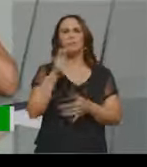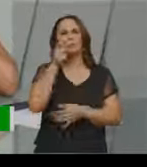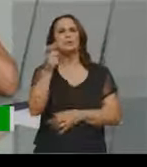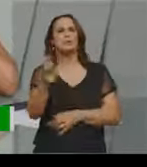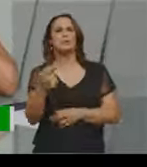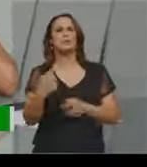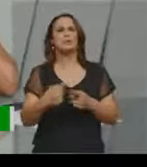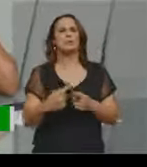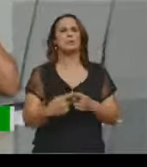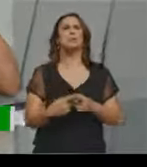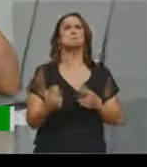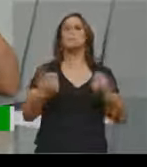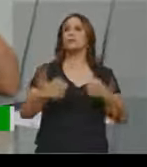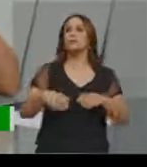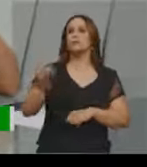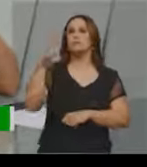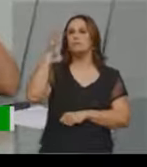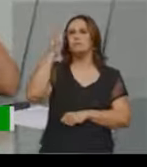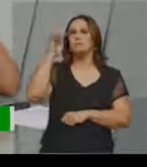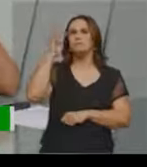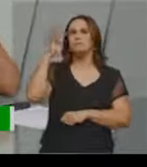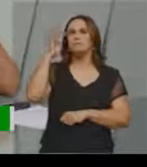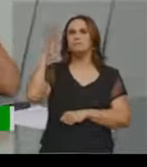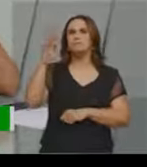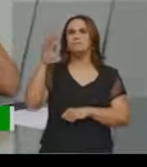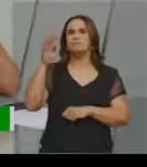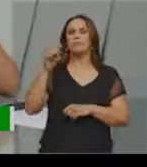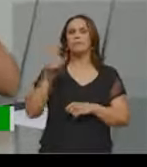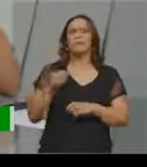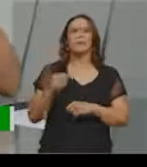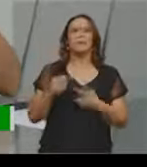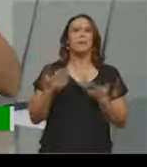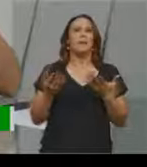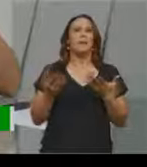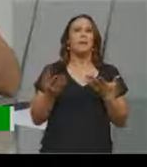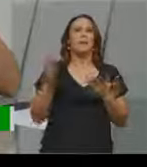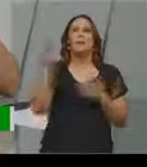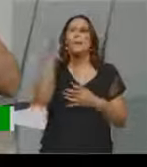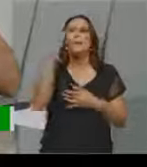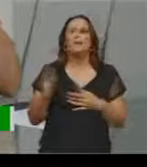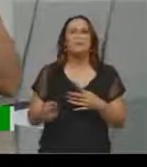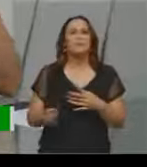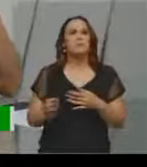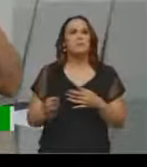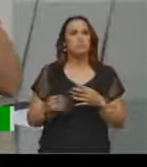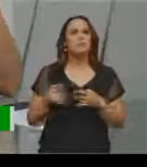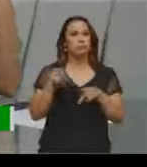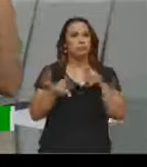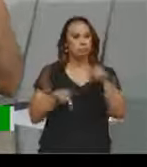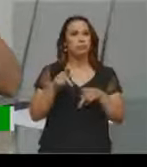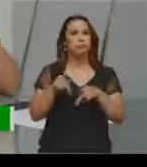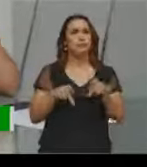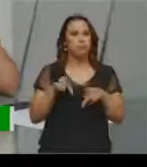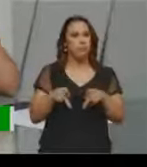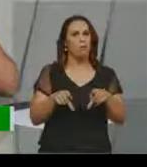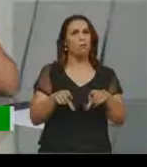seguinte: imagine essa necessidade que o Brasil, né, por ser um país, né, com